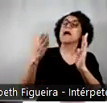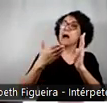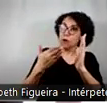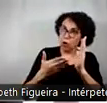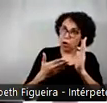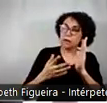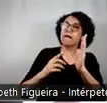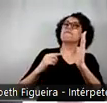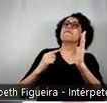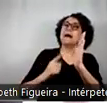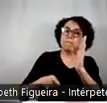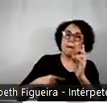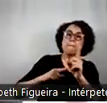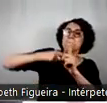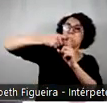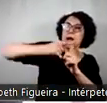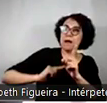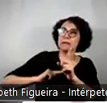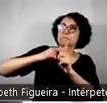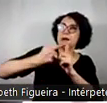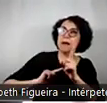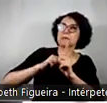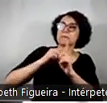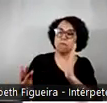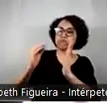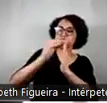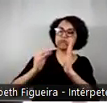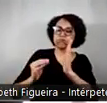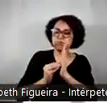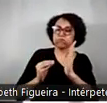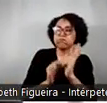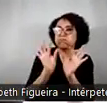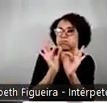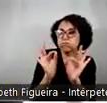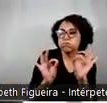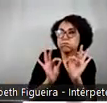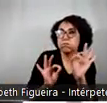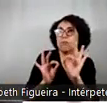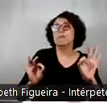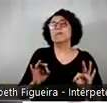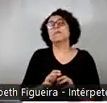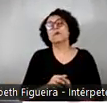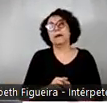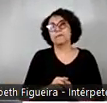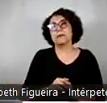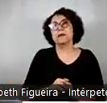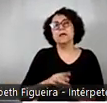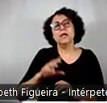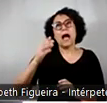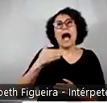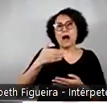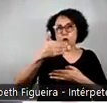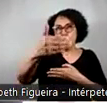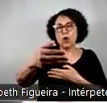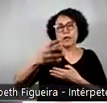públicas para a população migrante e refugiada, né, que vai ser em Brasília agora, dia 9 e 10